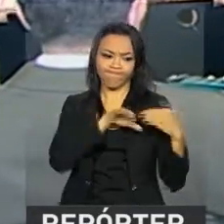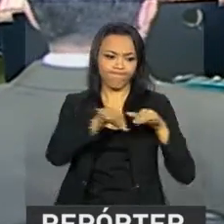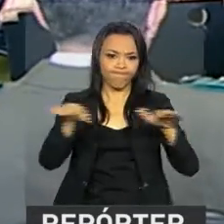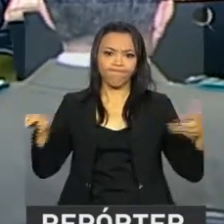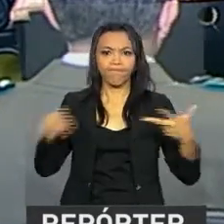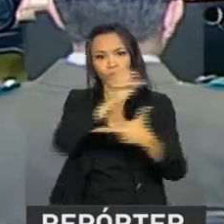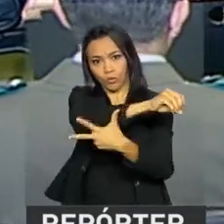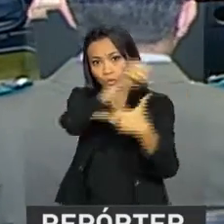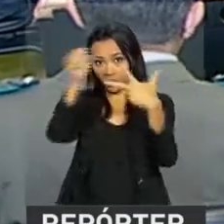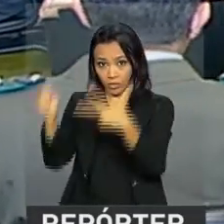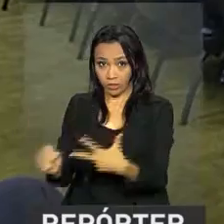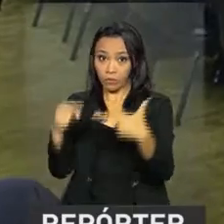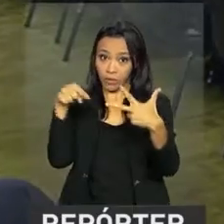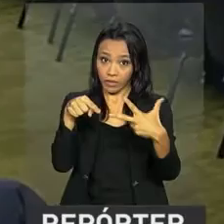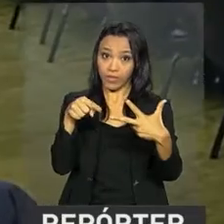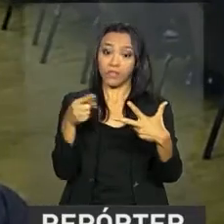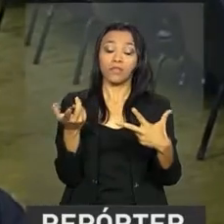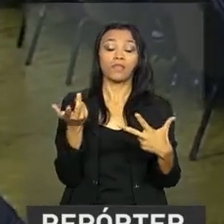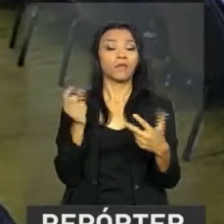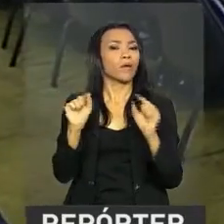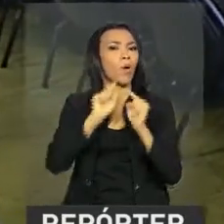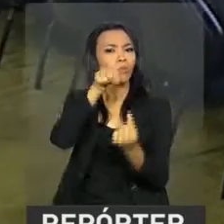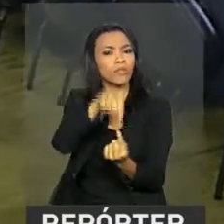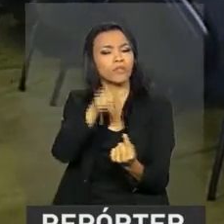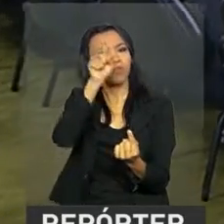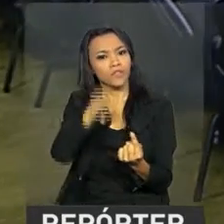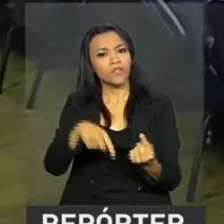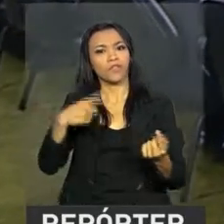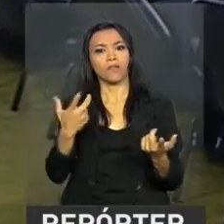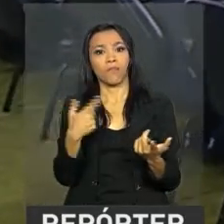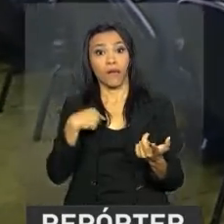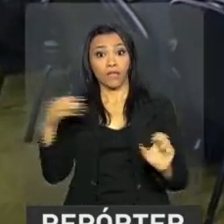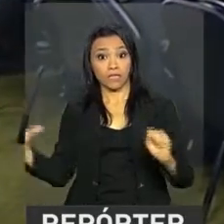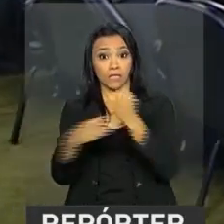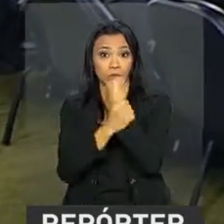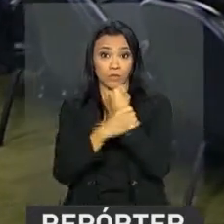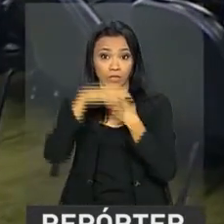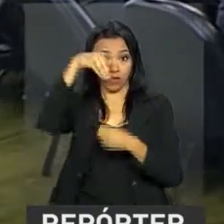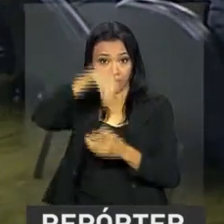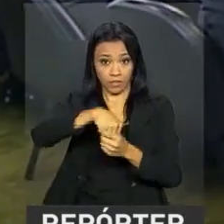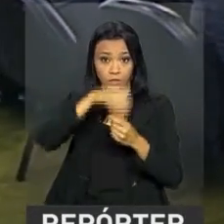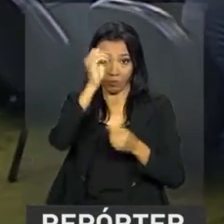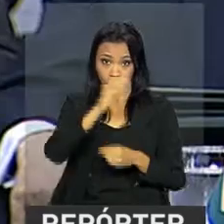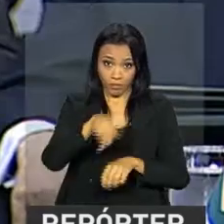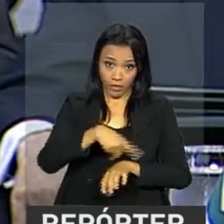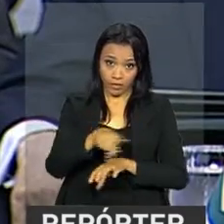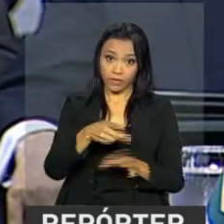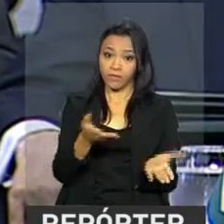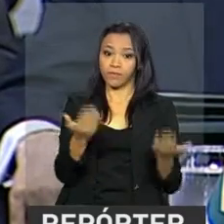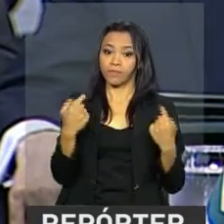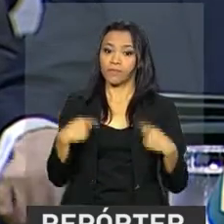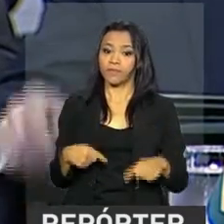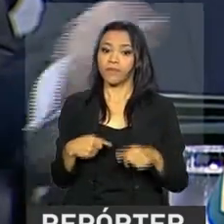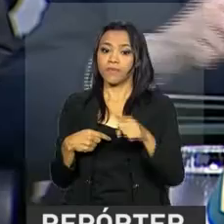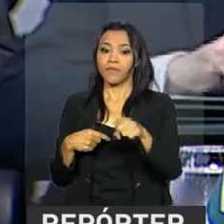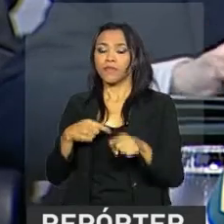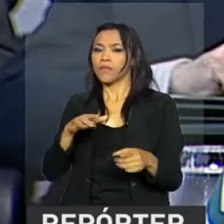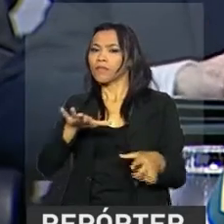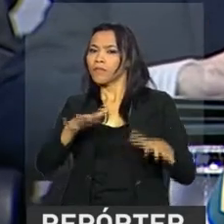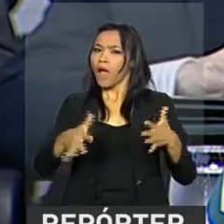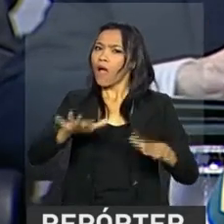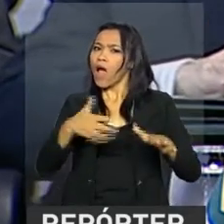executivo legislativo e judiciário para enfrentar a questão da segurança no país talvez a solução é que haja um meio